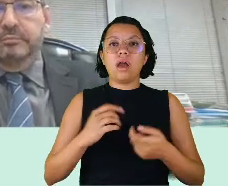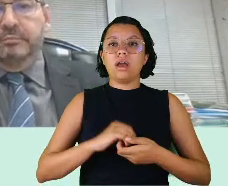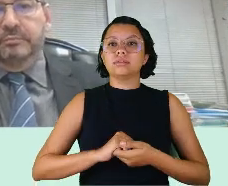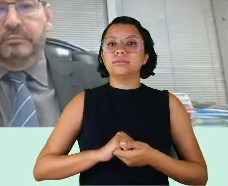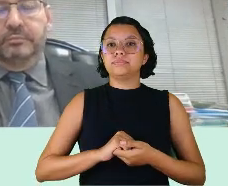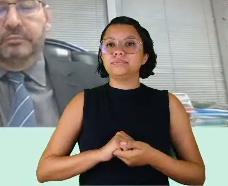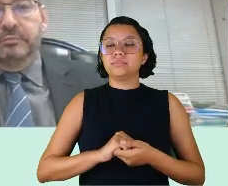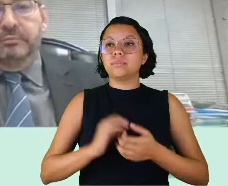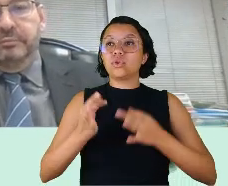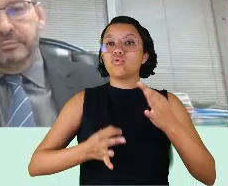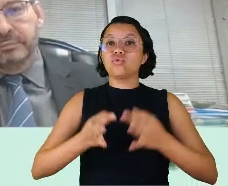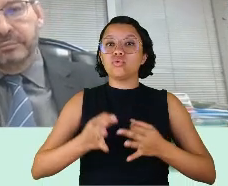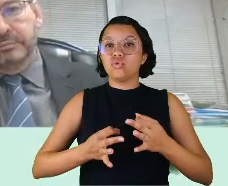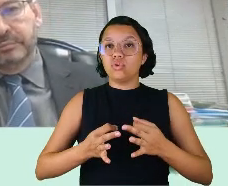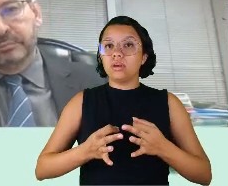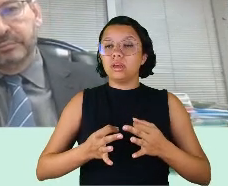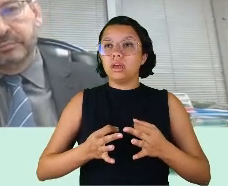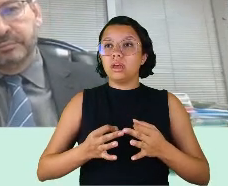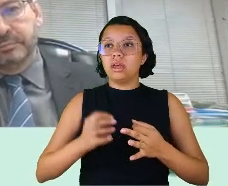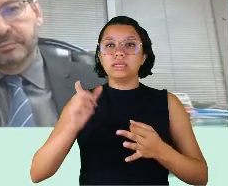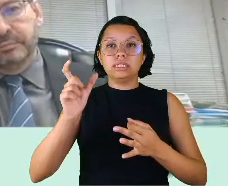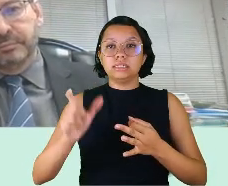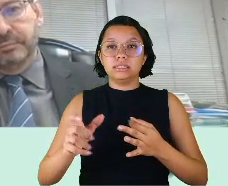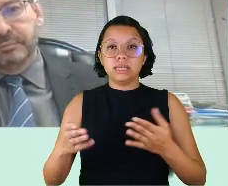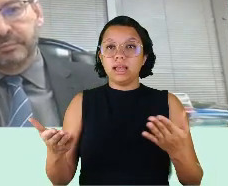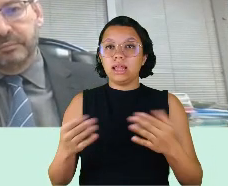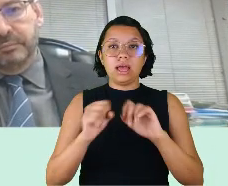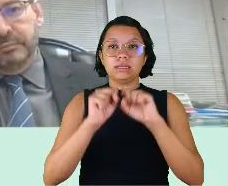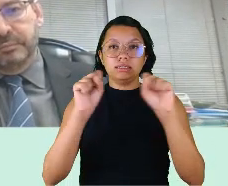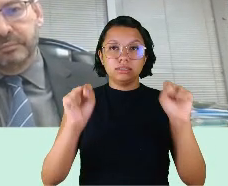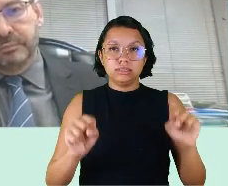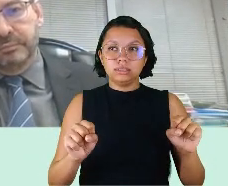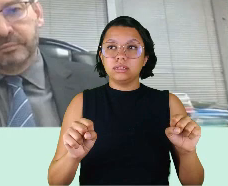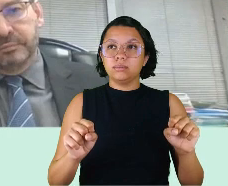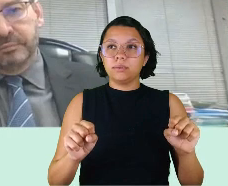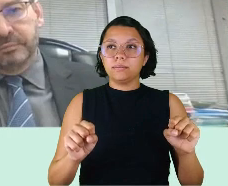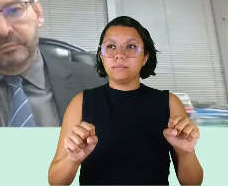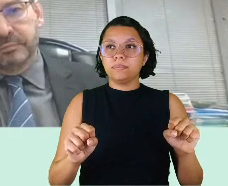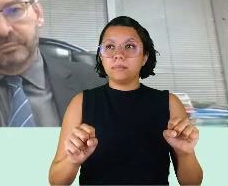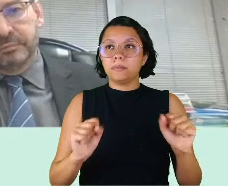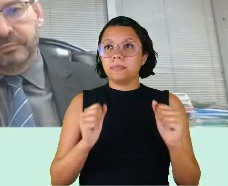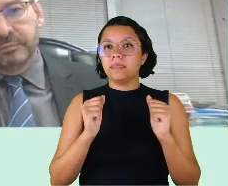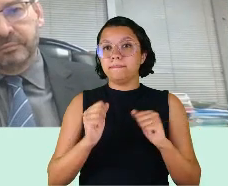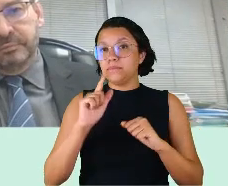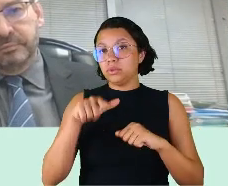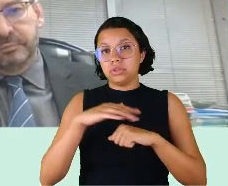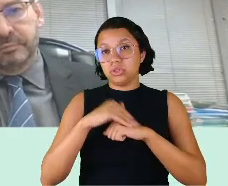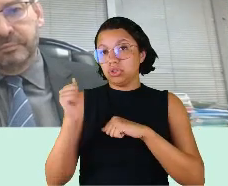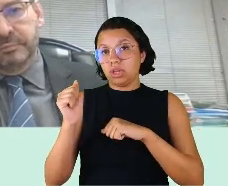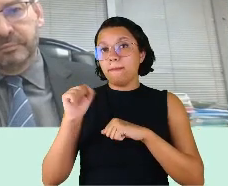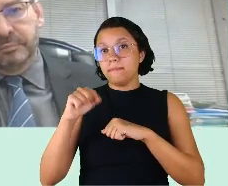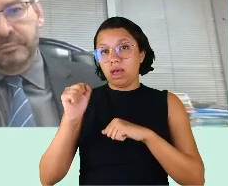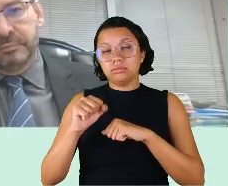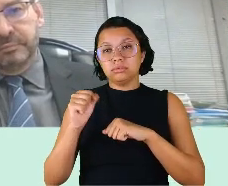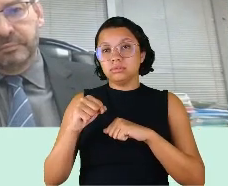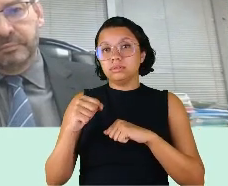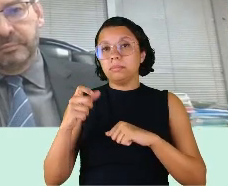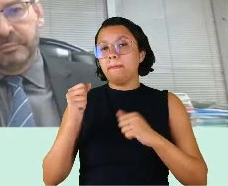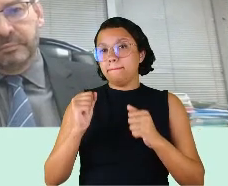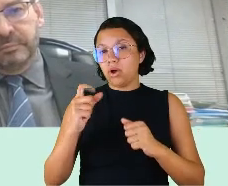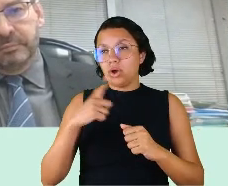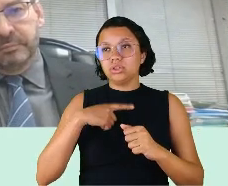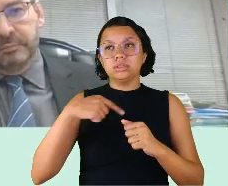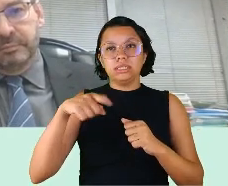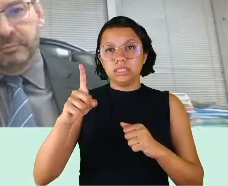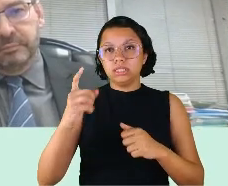Mas o juiz que está nesse sistema, ele pode ser chamado, sim, ele pode